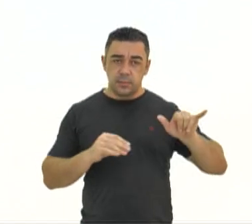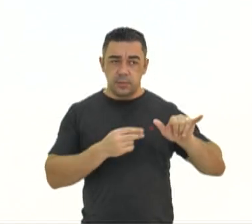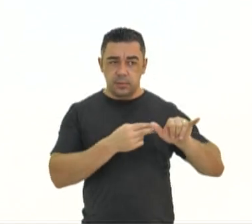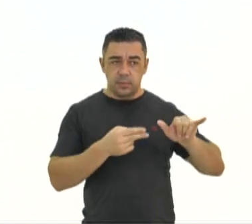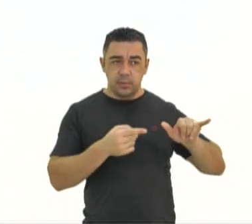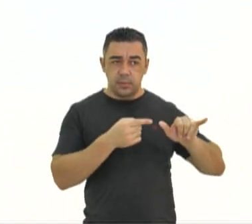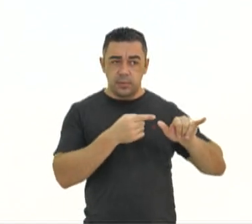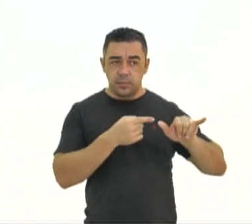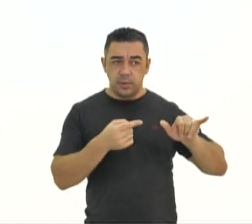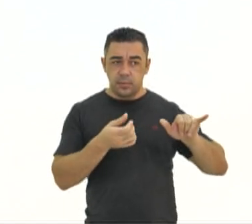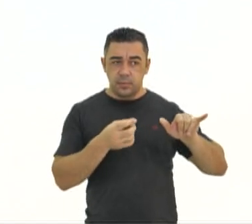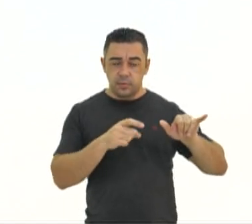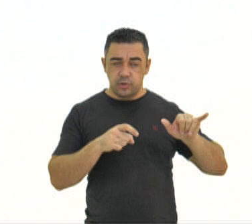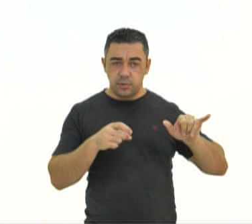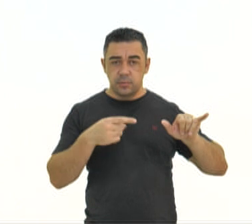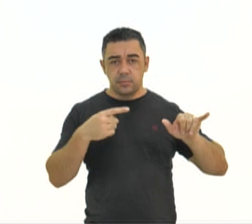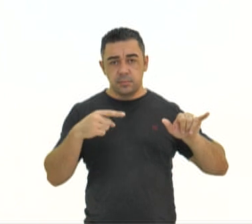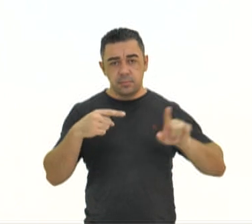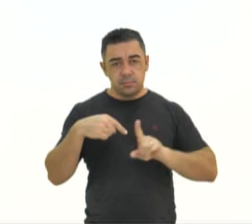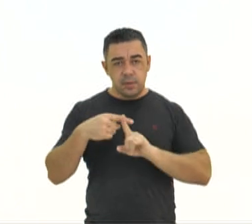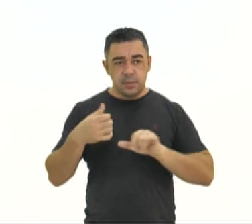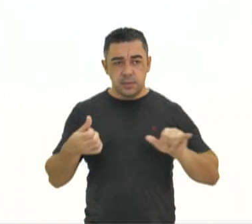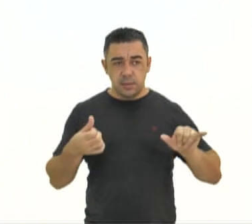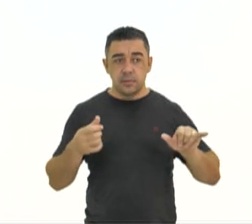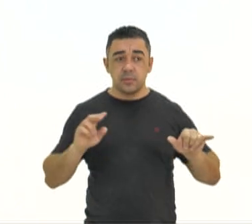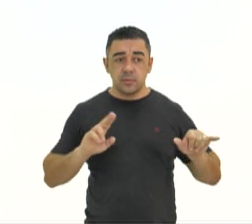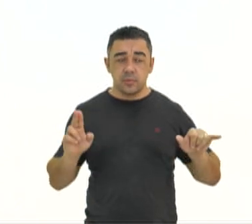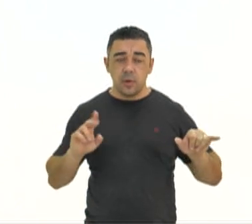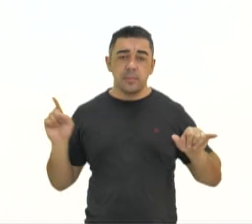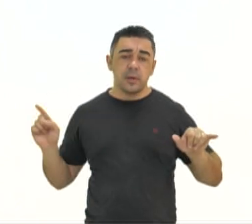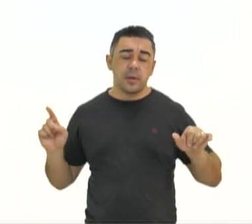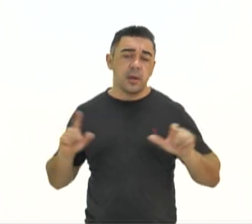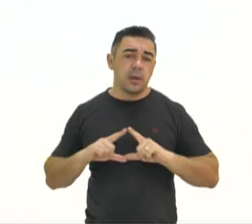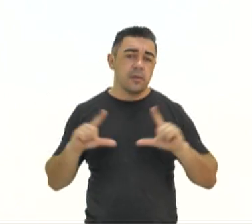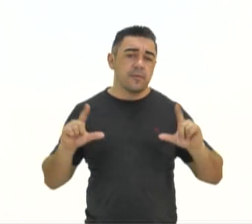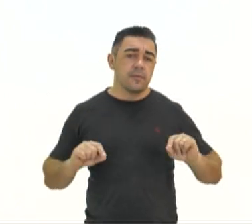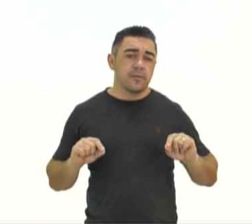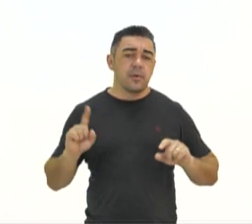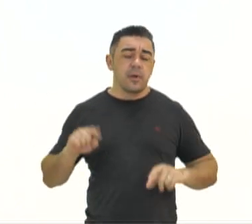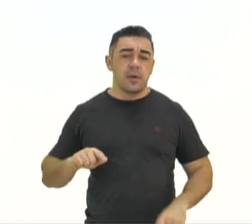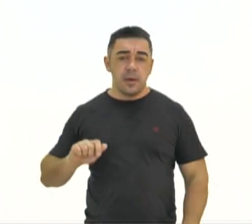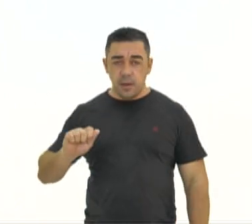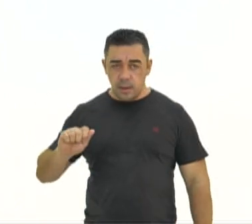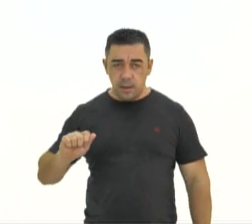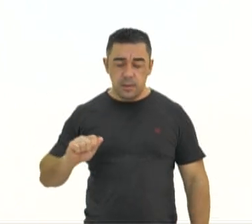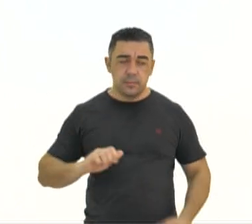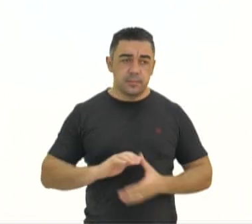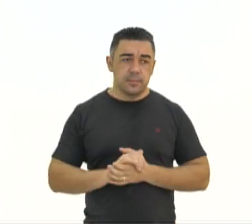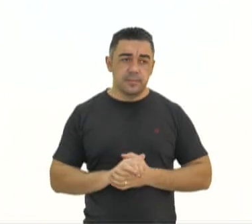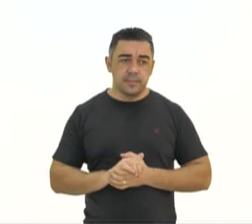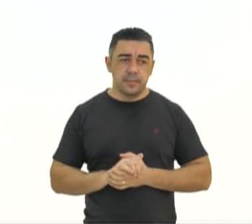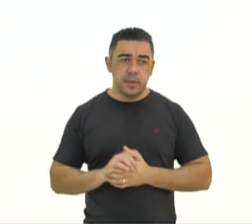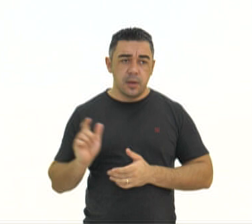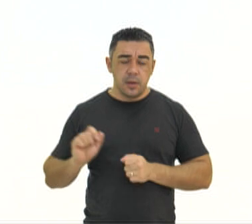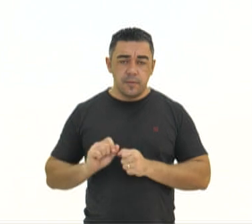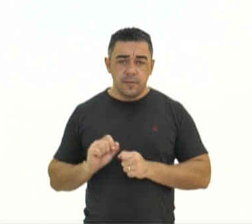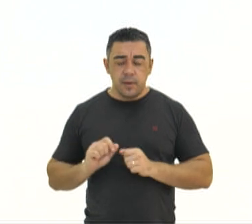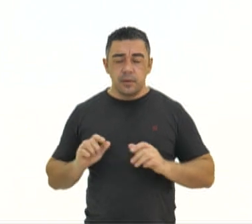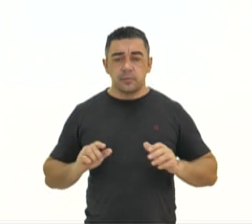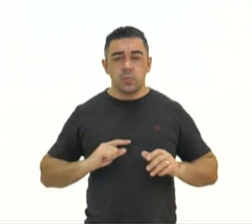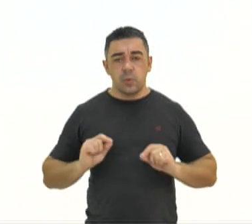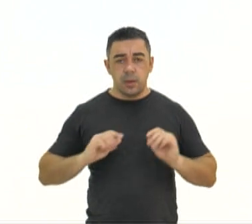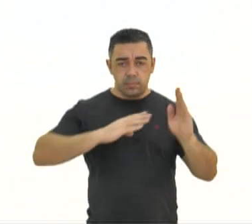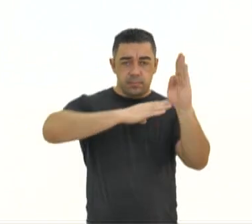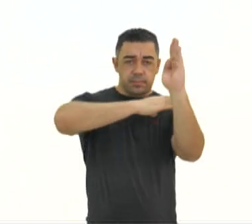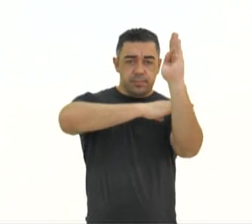em uma função e chamei essa função de função A. Feito isso, representei ela em um plano cartesiano.